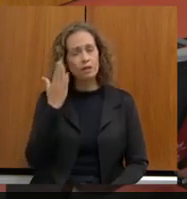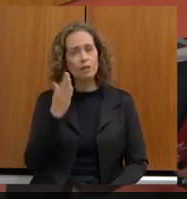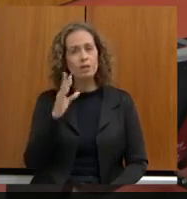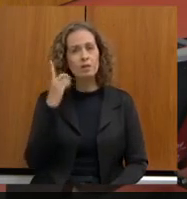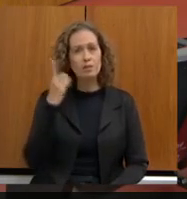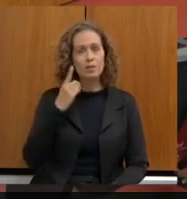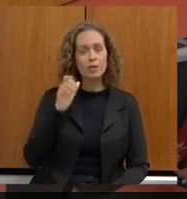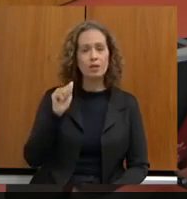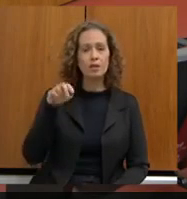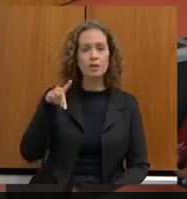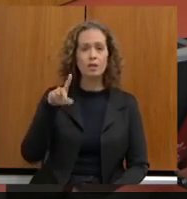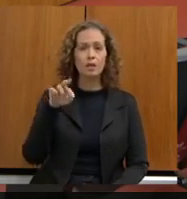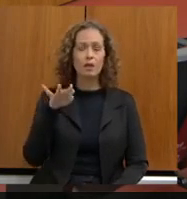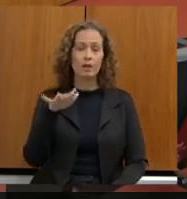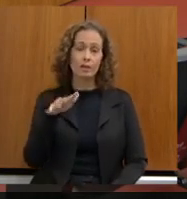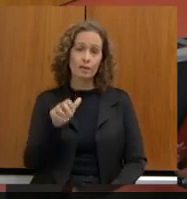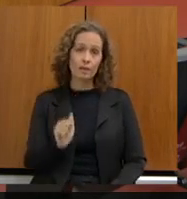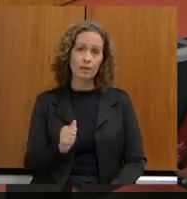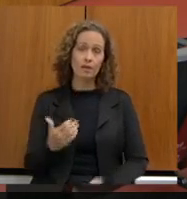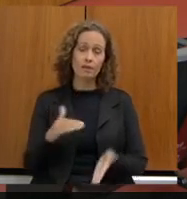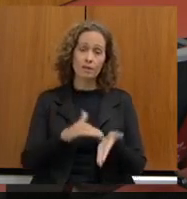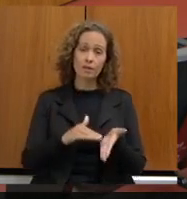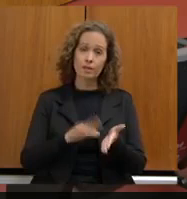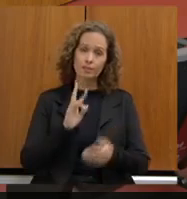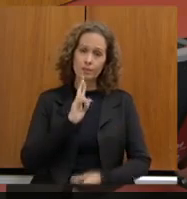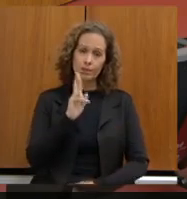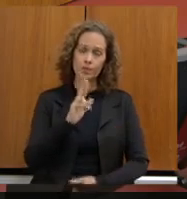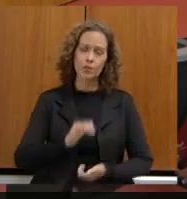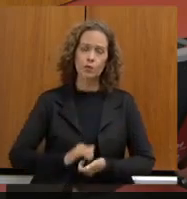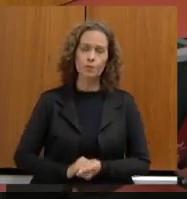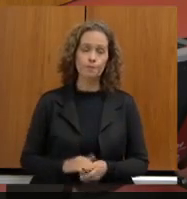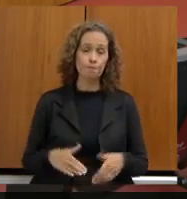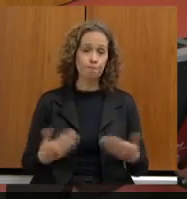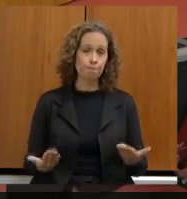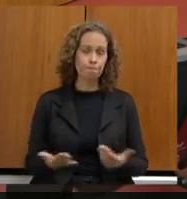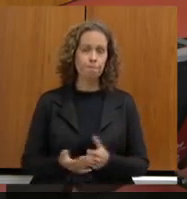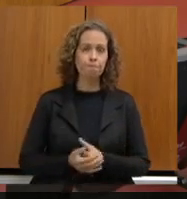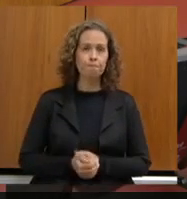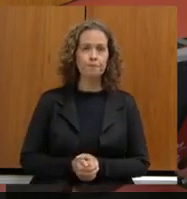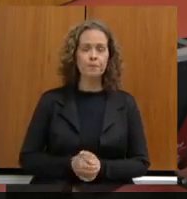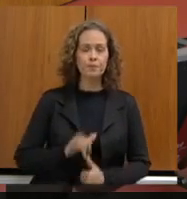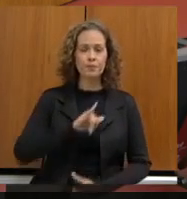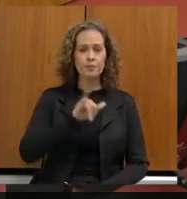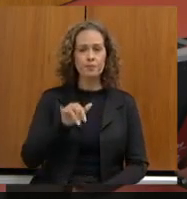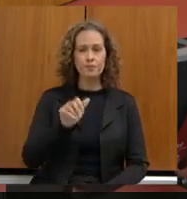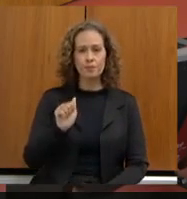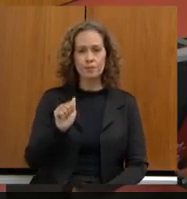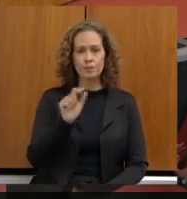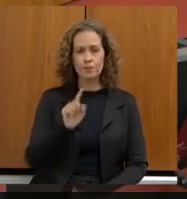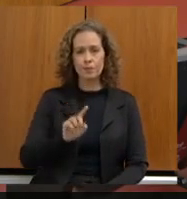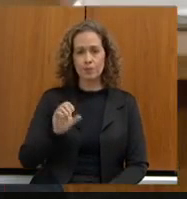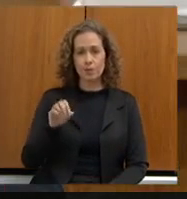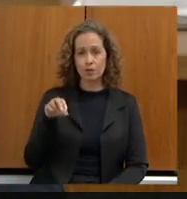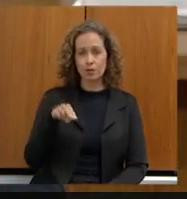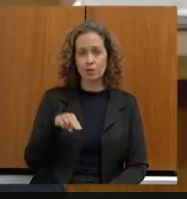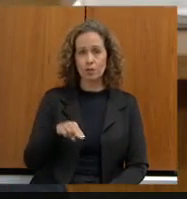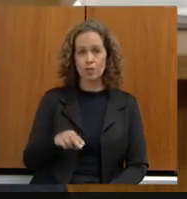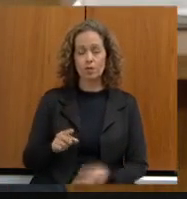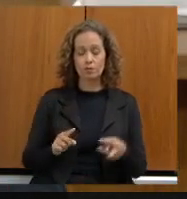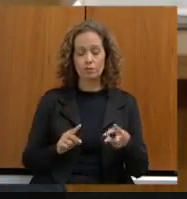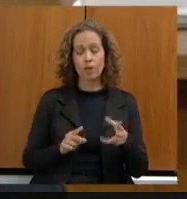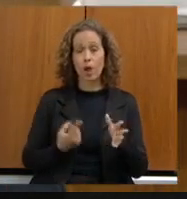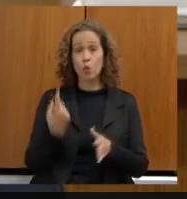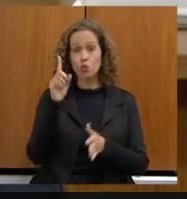Andreia de Jesus e passa a palavra luz secretário deputada é com relação à a Jason vamos começar do útil da última pergunta para